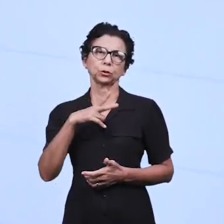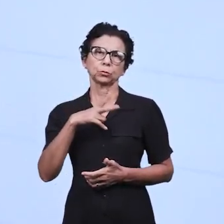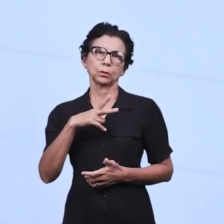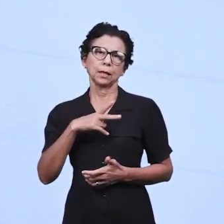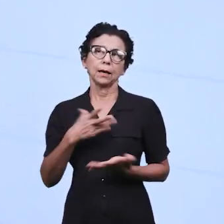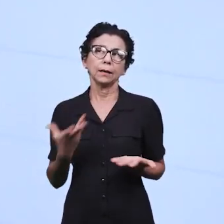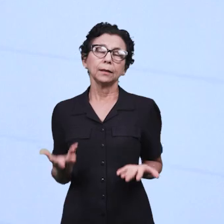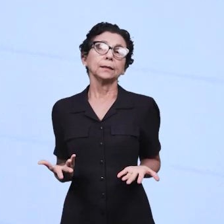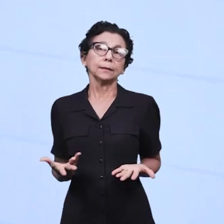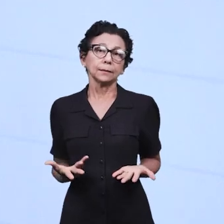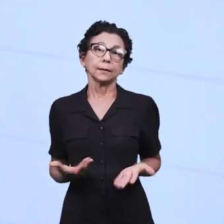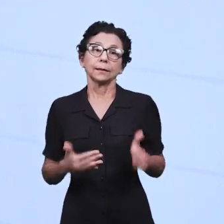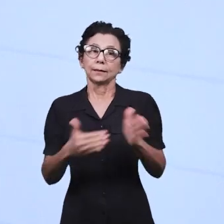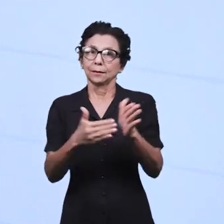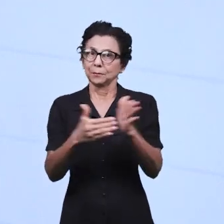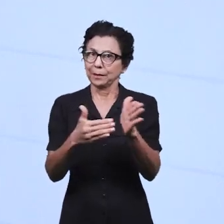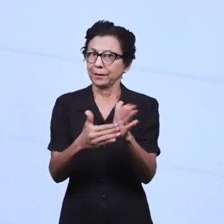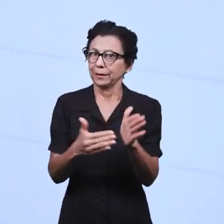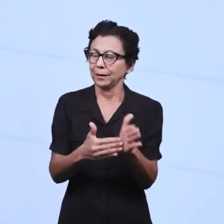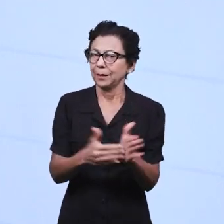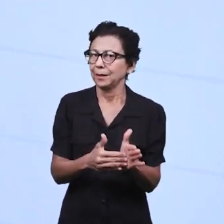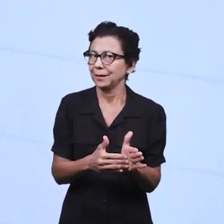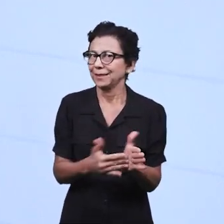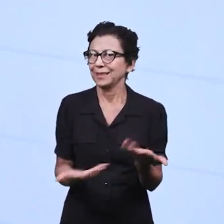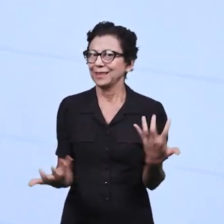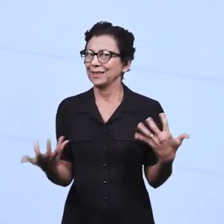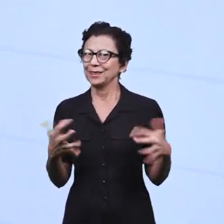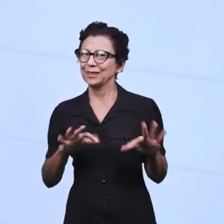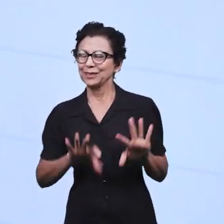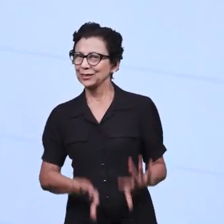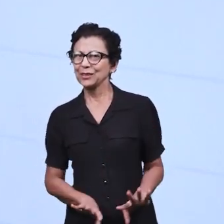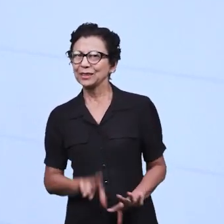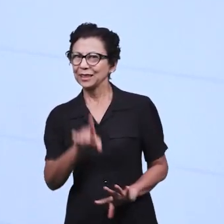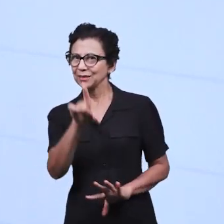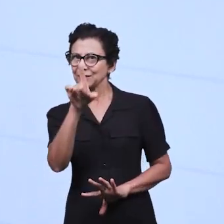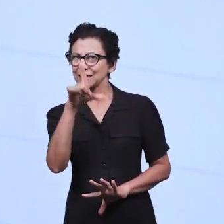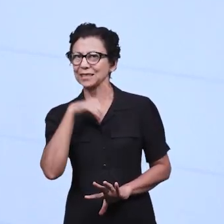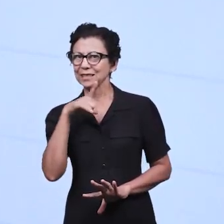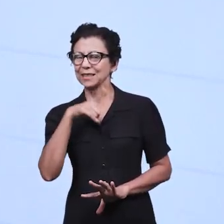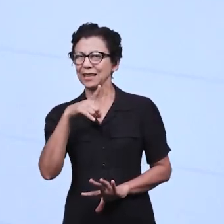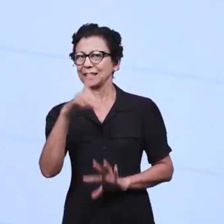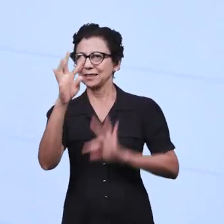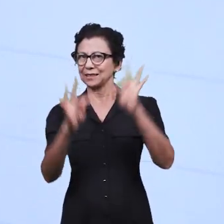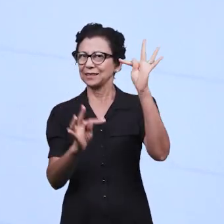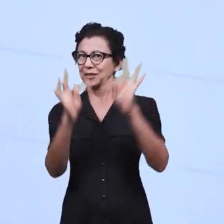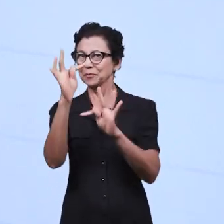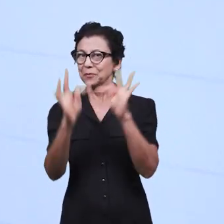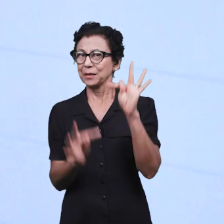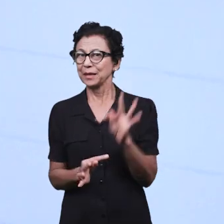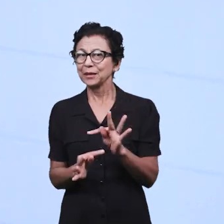no plano de saúde, e o plano de saúde não quer oferecer aquele tratamento, diz que você não tem direito ao tratamento. Então, assim, com um laudo muito